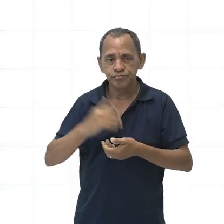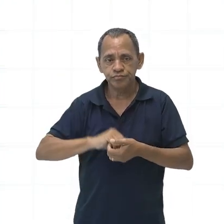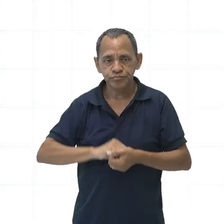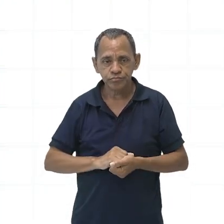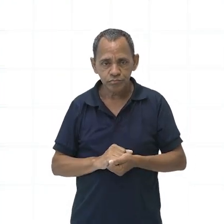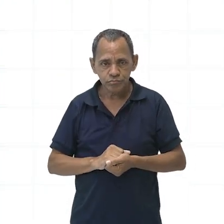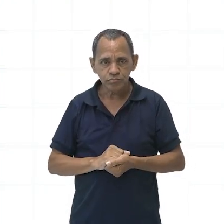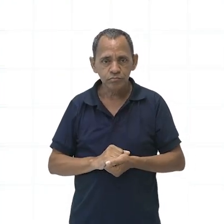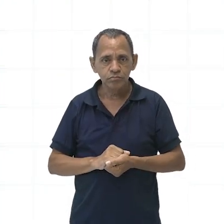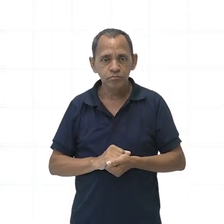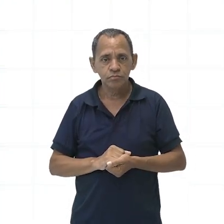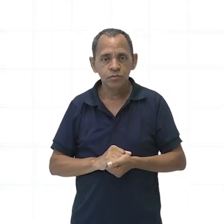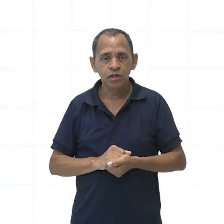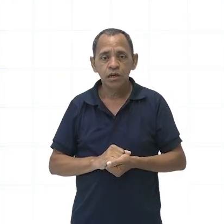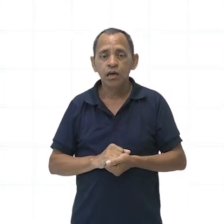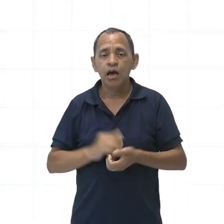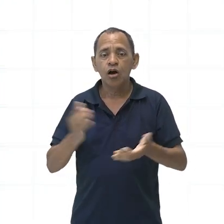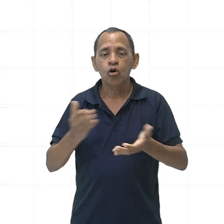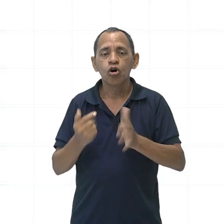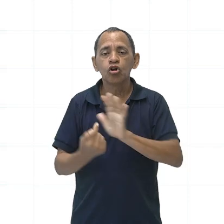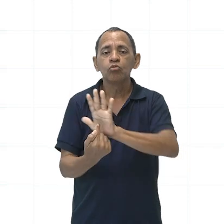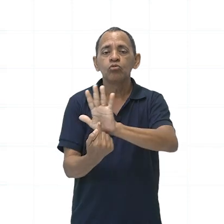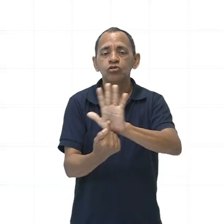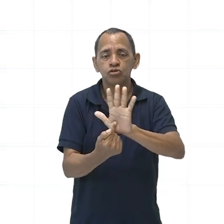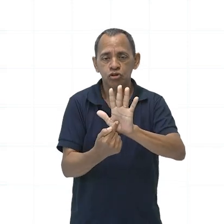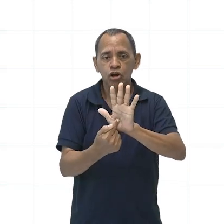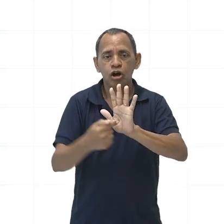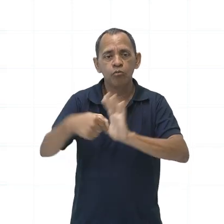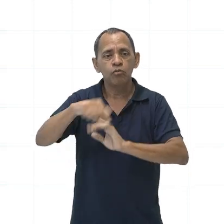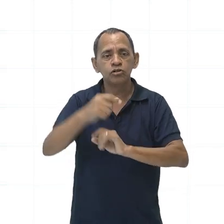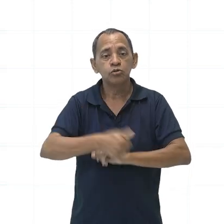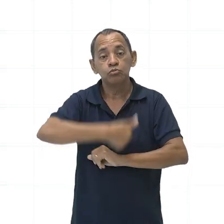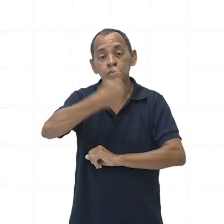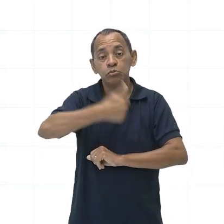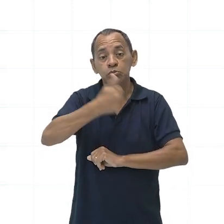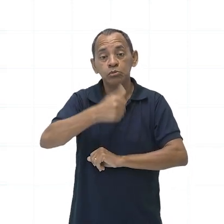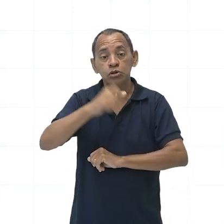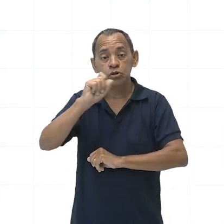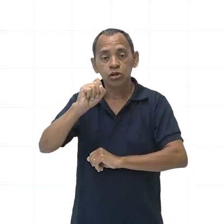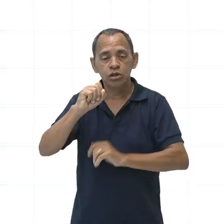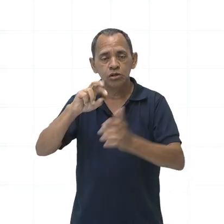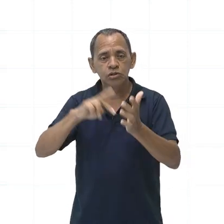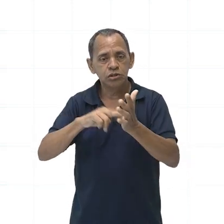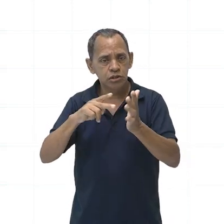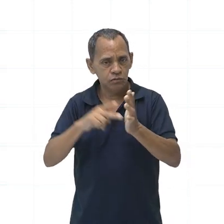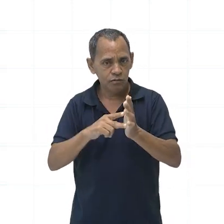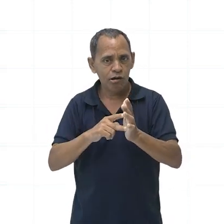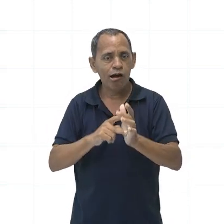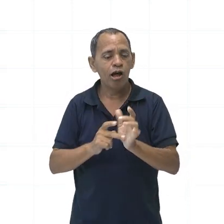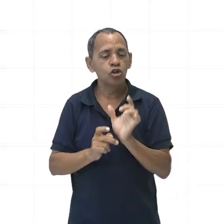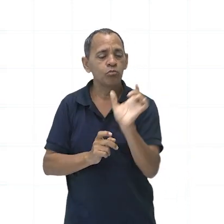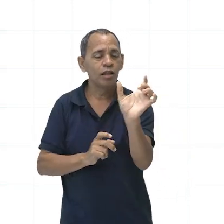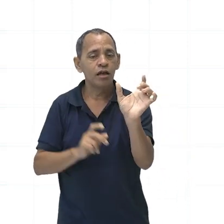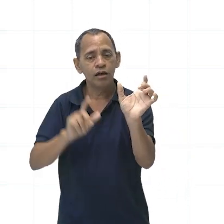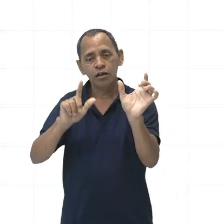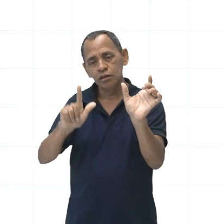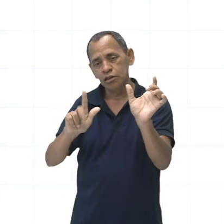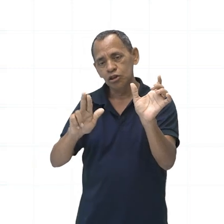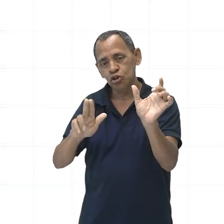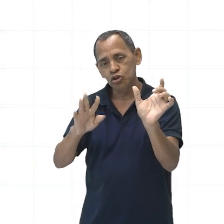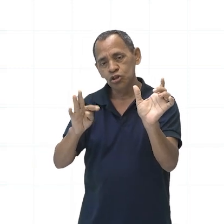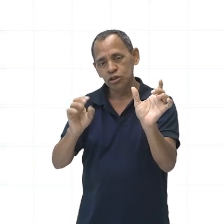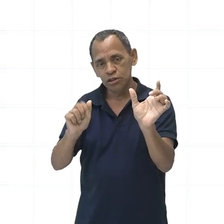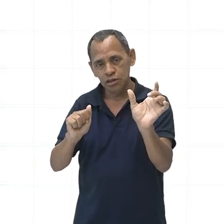Então, nesse momento, eu venho trazendo para vocês, primeiramente, o significado, né, da palavra